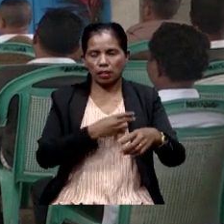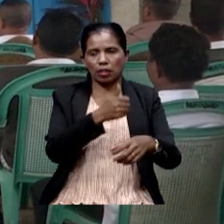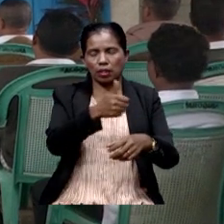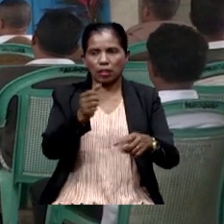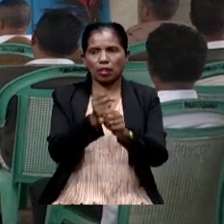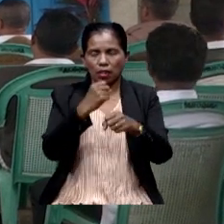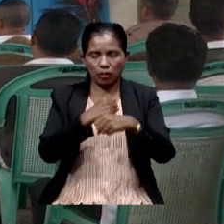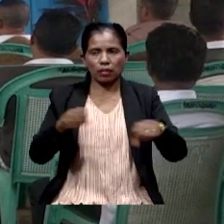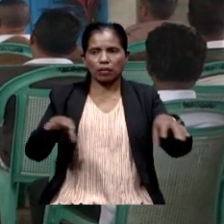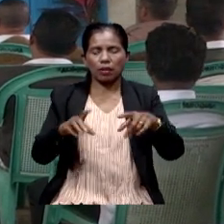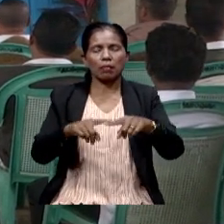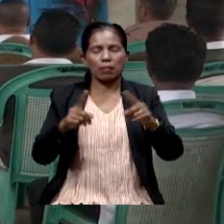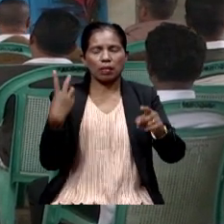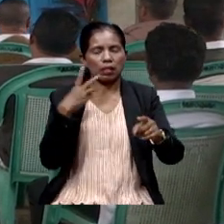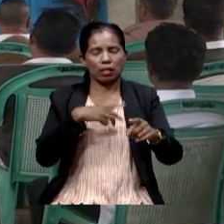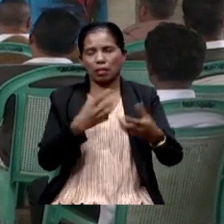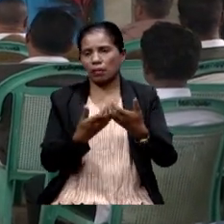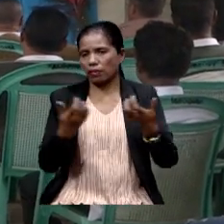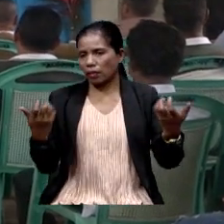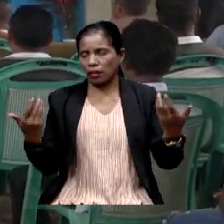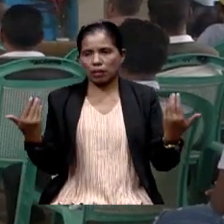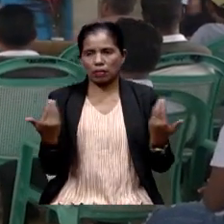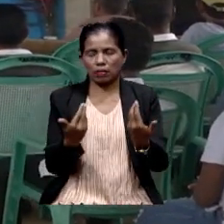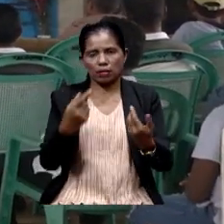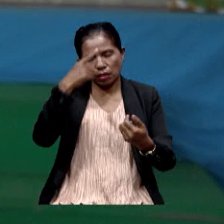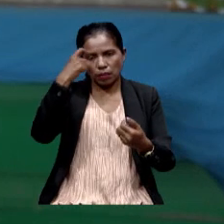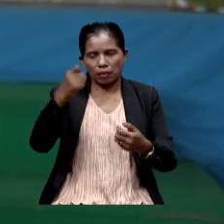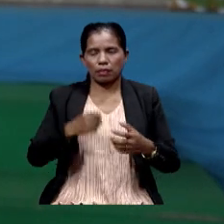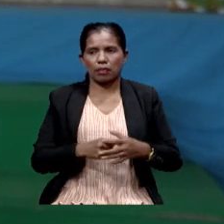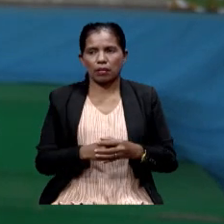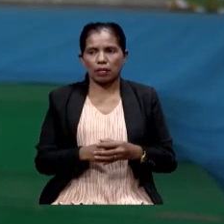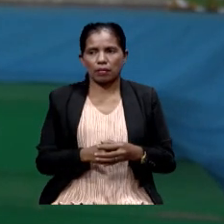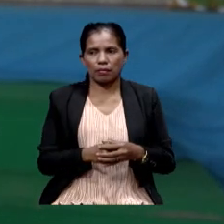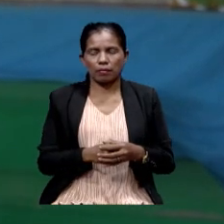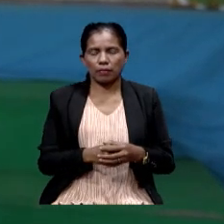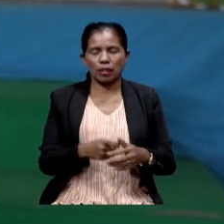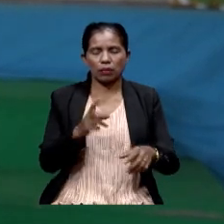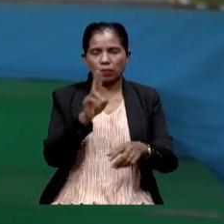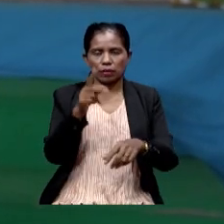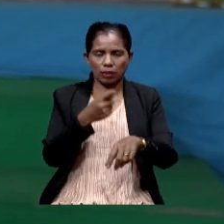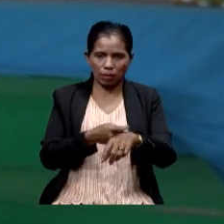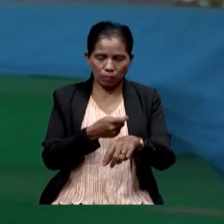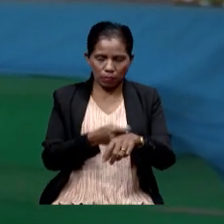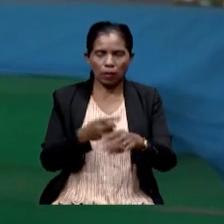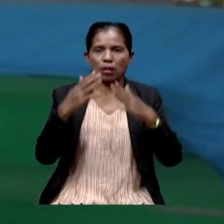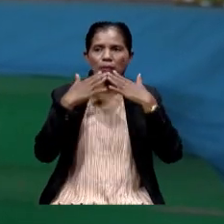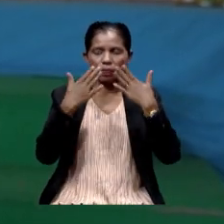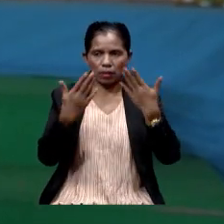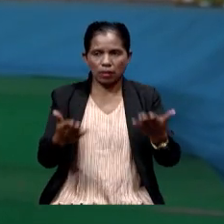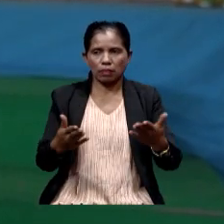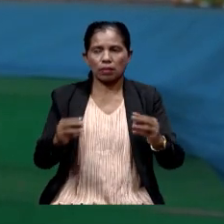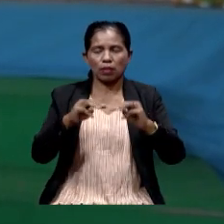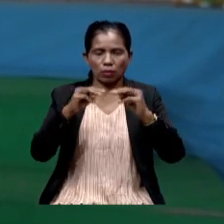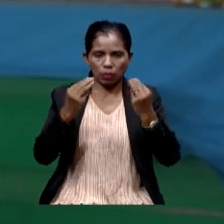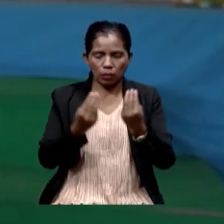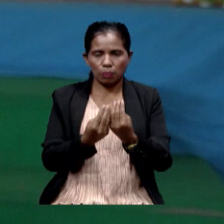serviço me be ita label fila kutu ba malu tihane sene tamanema ka aproveita ao mesmo tempo agradecemos ba movimento